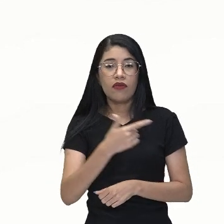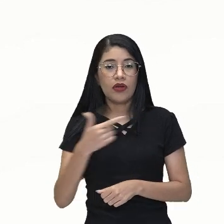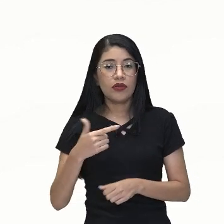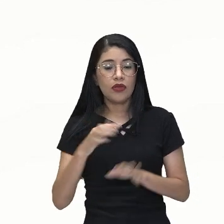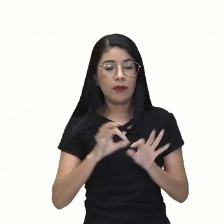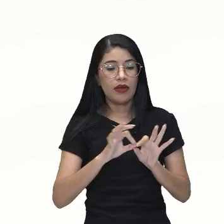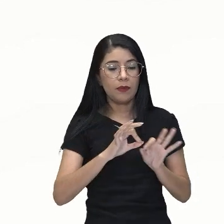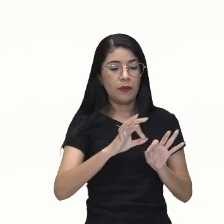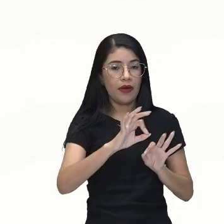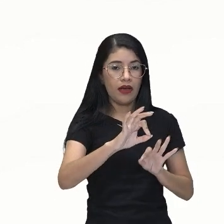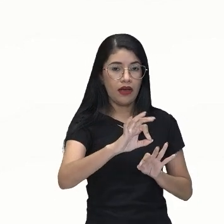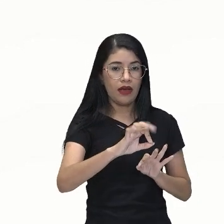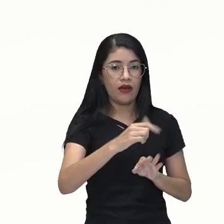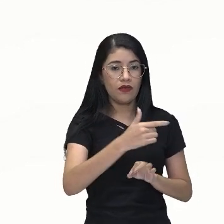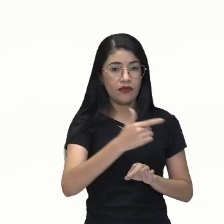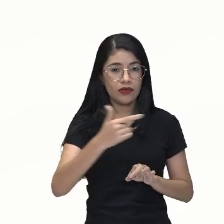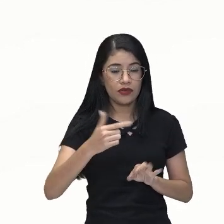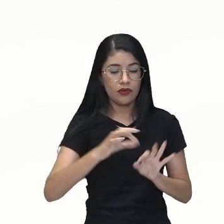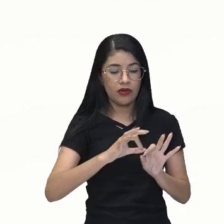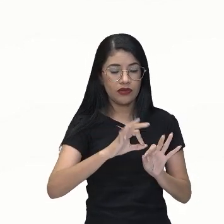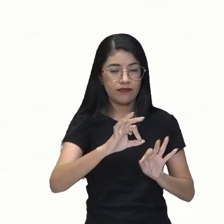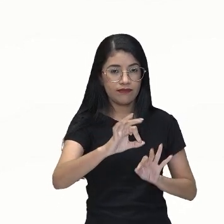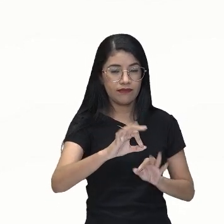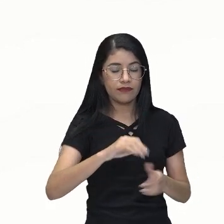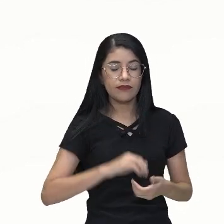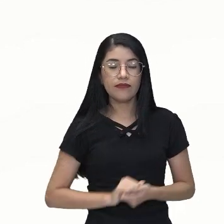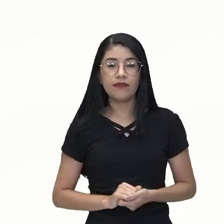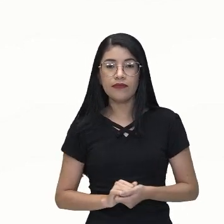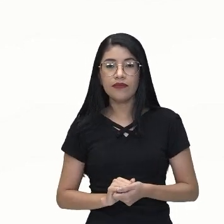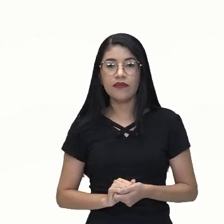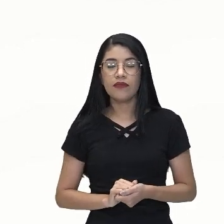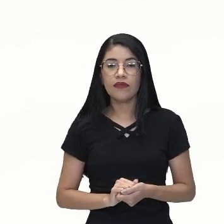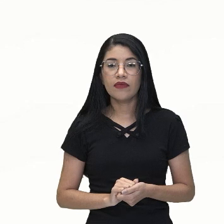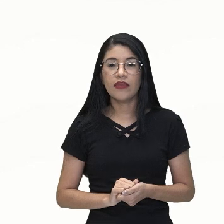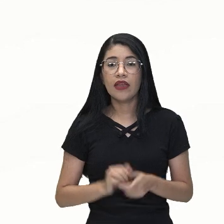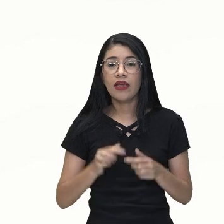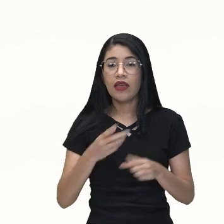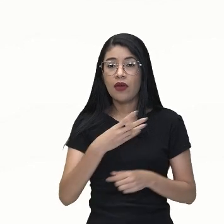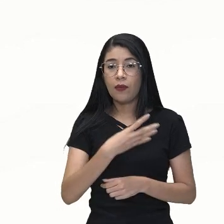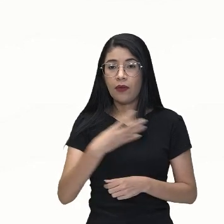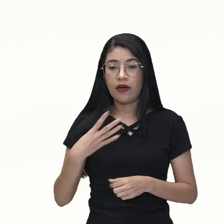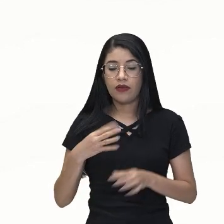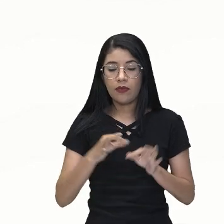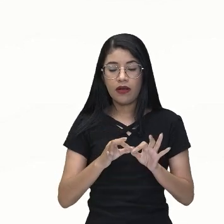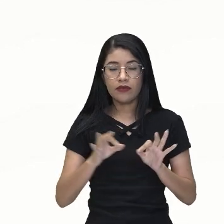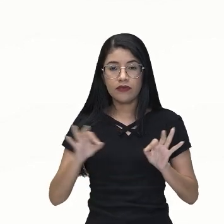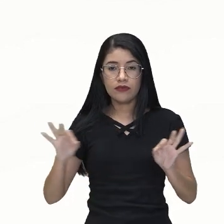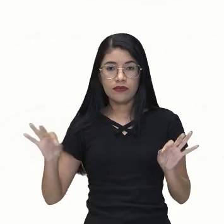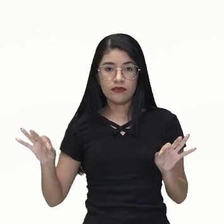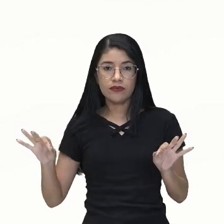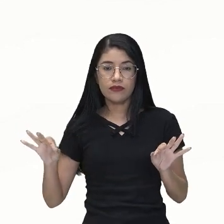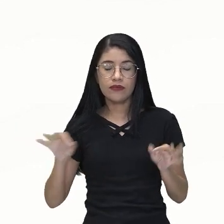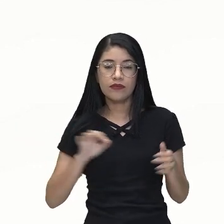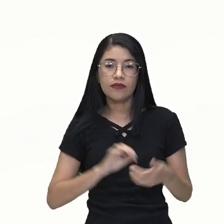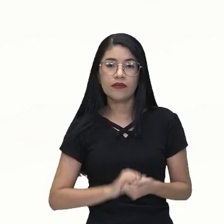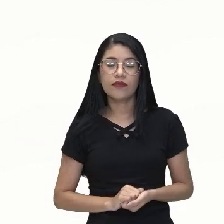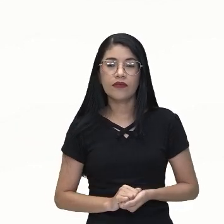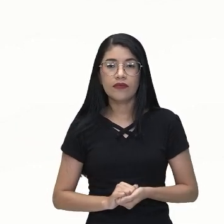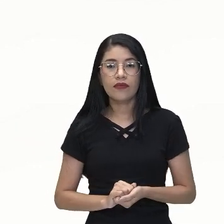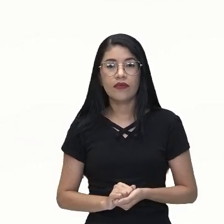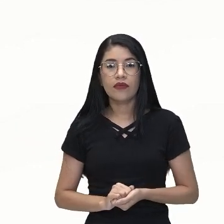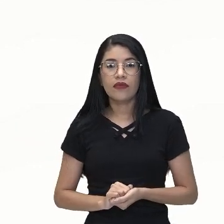largura. Vamos aqui destacar essa medida. E ela possui 44 metros de comprimento,